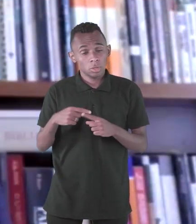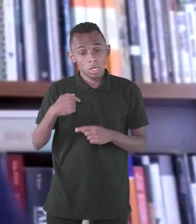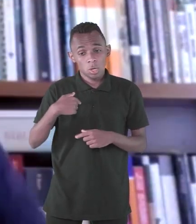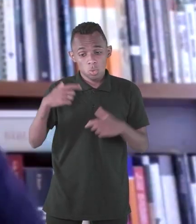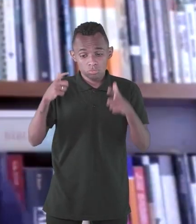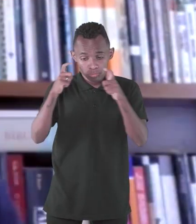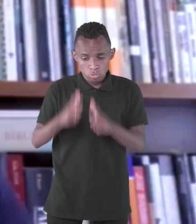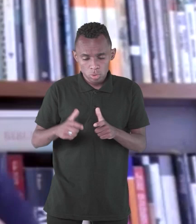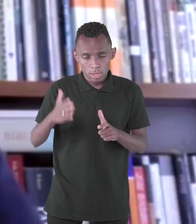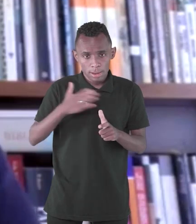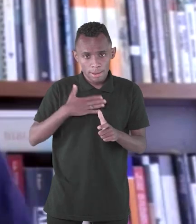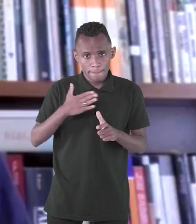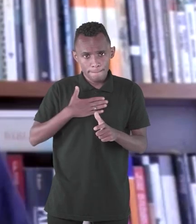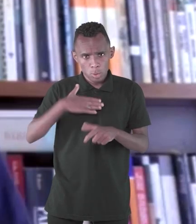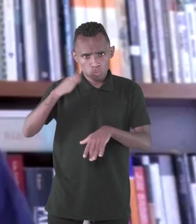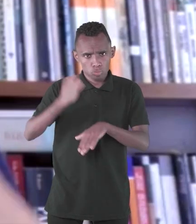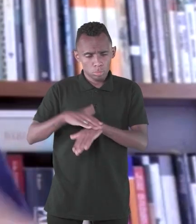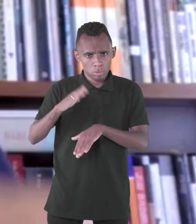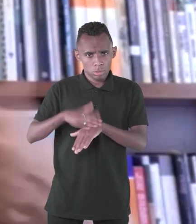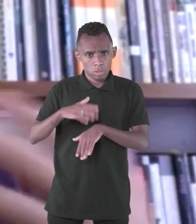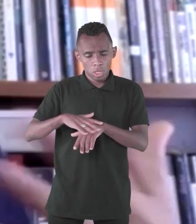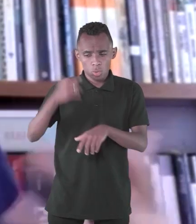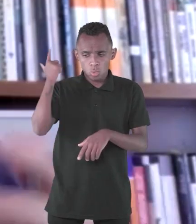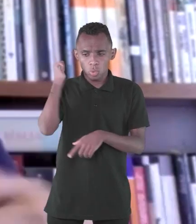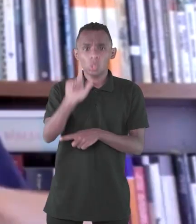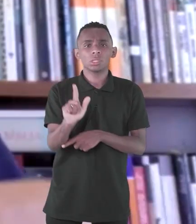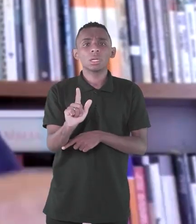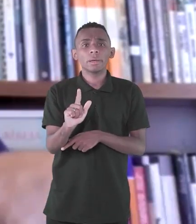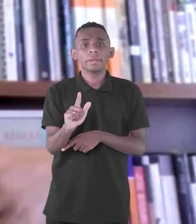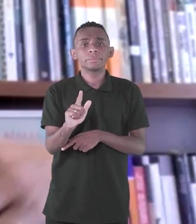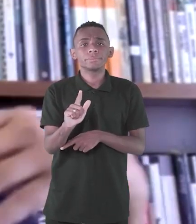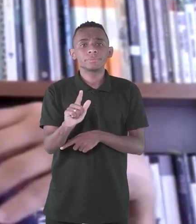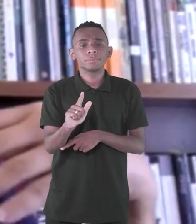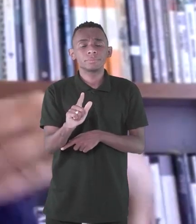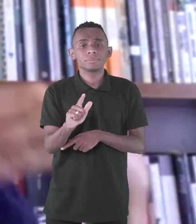que fazer com o espaço que eu tenho, que eu fui conquistando